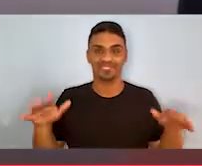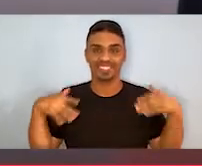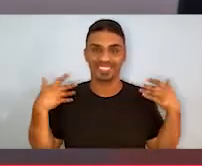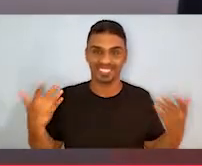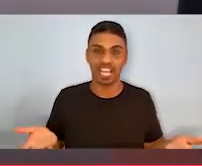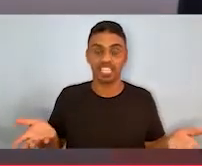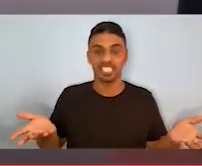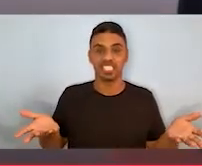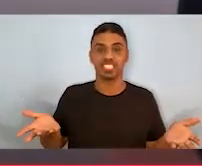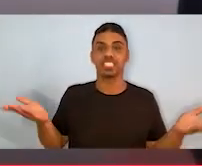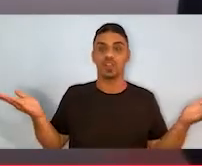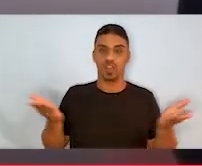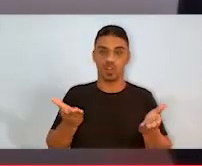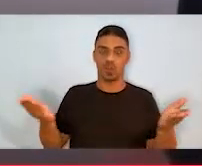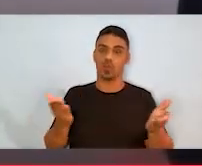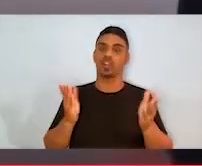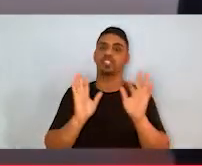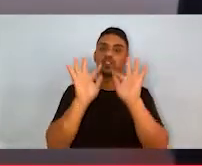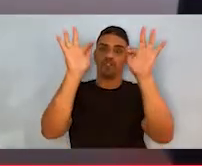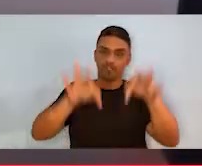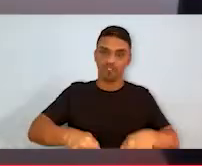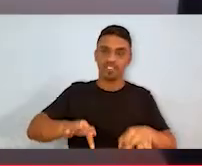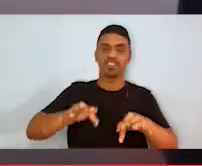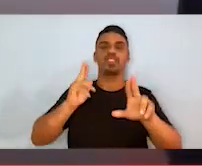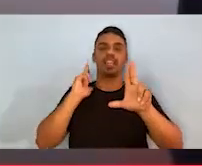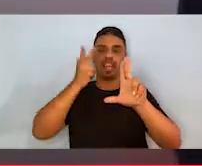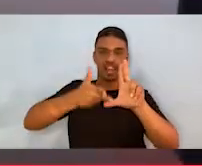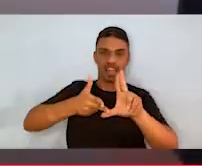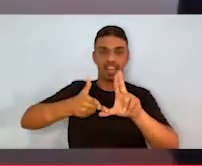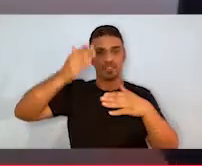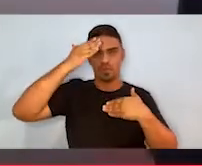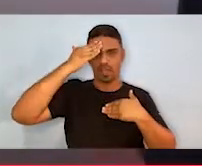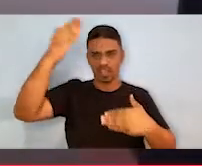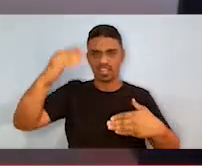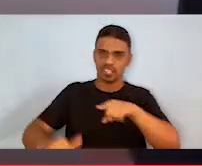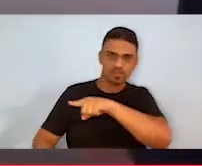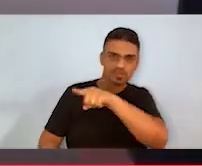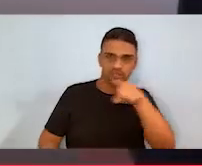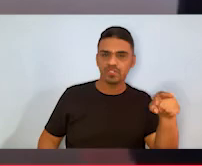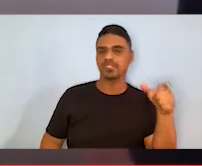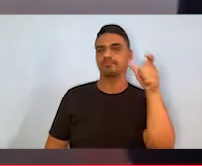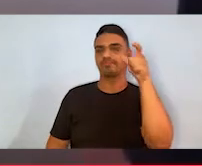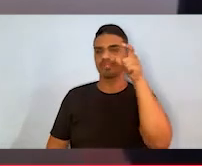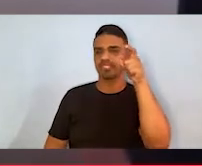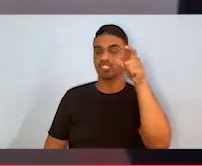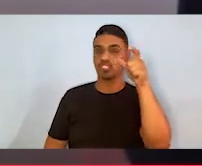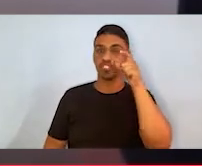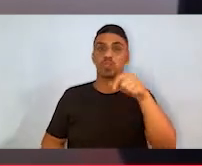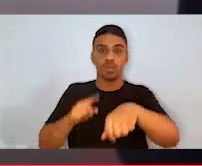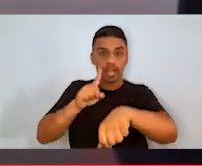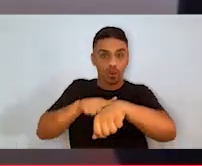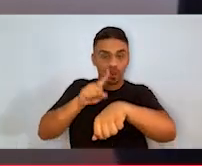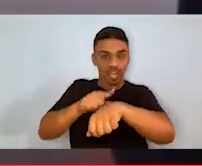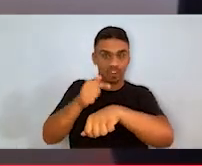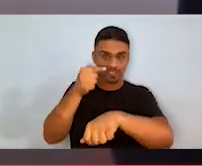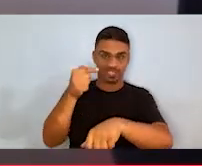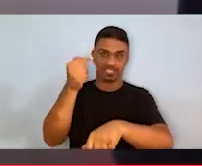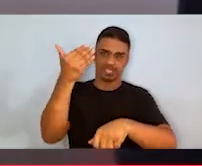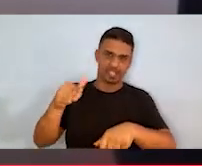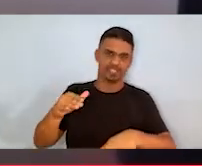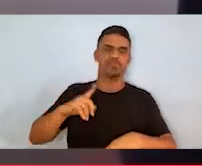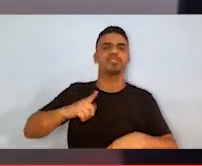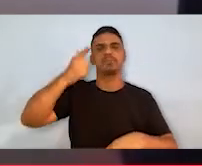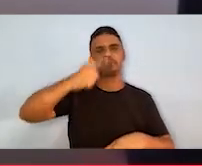Gente, então aqui vamos encerrando aqui a nossa live. Agradeço todo mundo que assistiu. Às 7h30 tem mais.